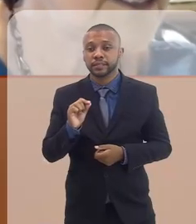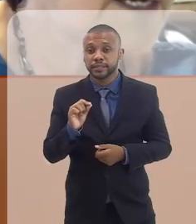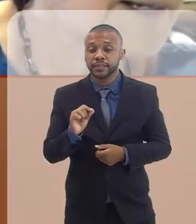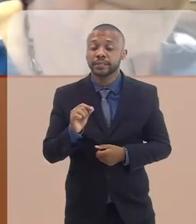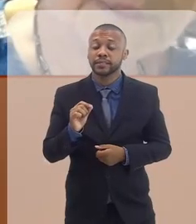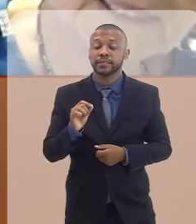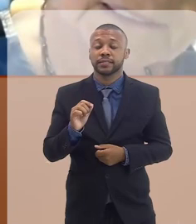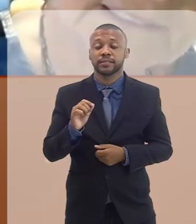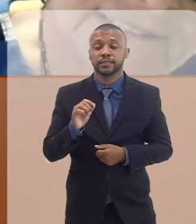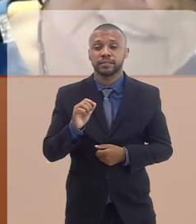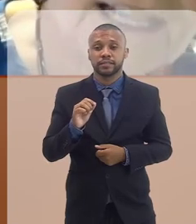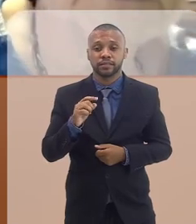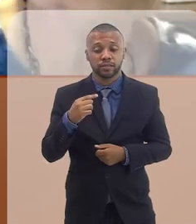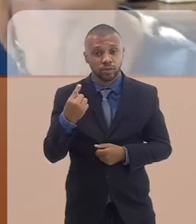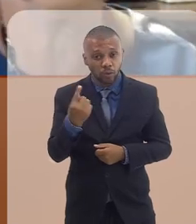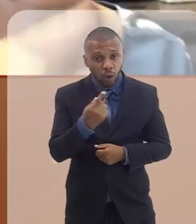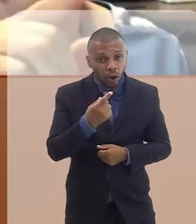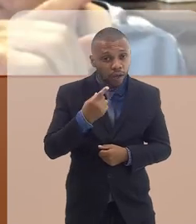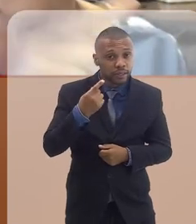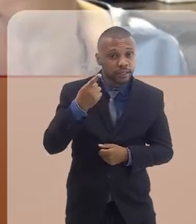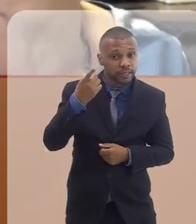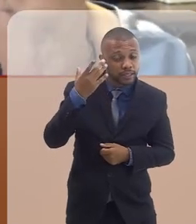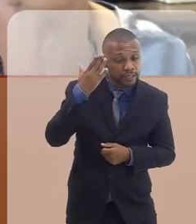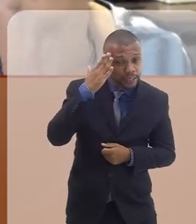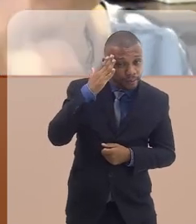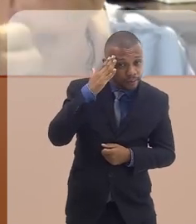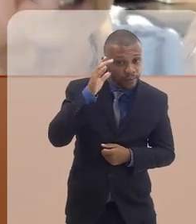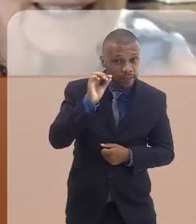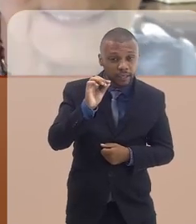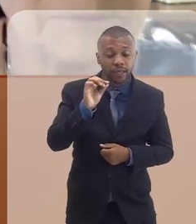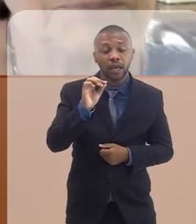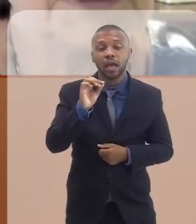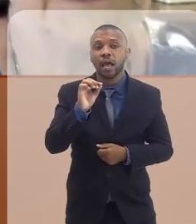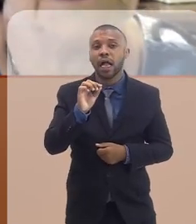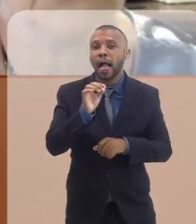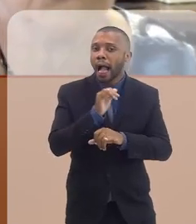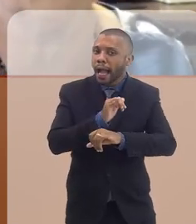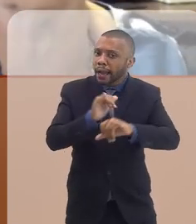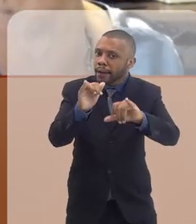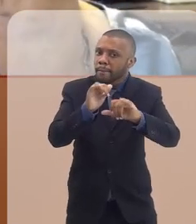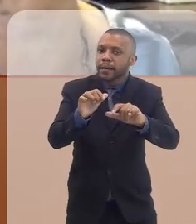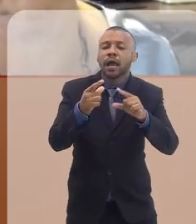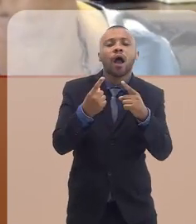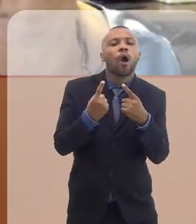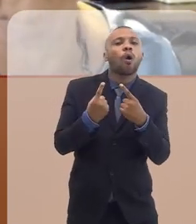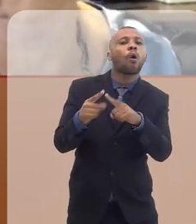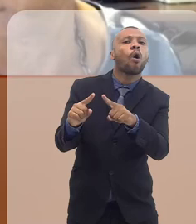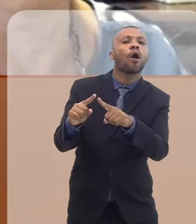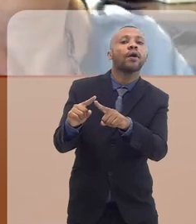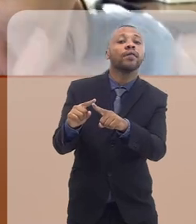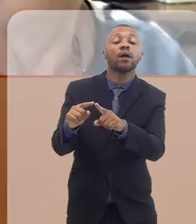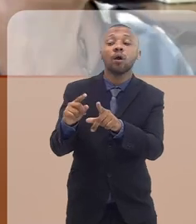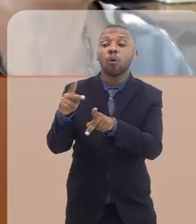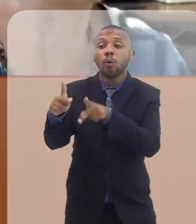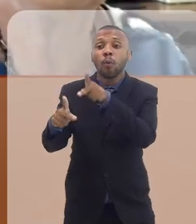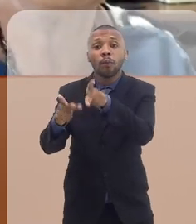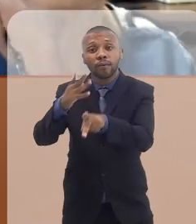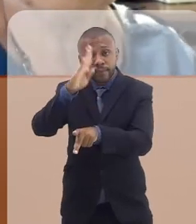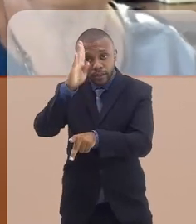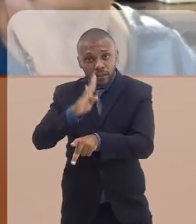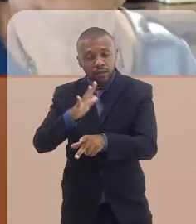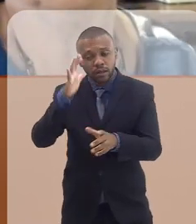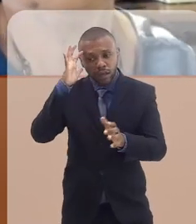que apesar de toda a campanha contra, o